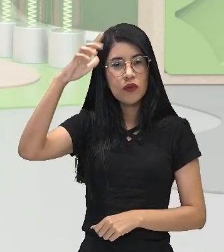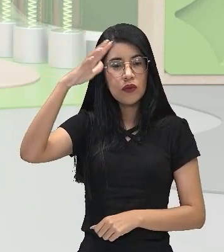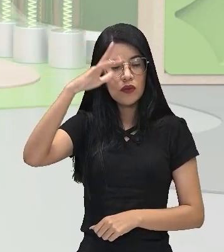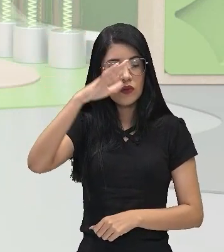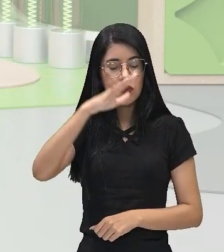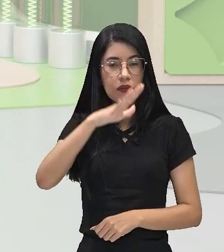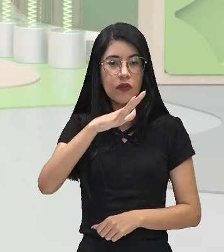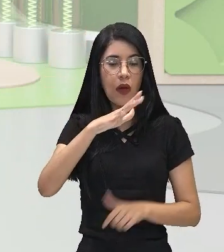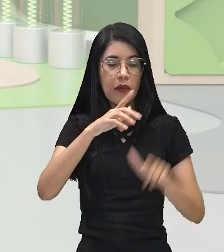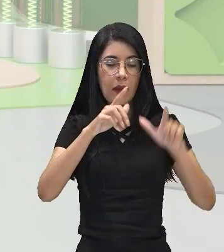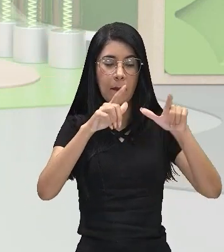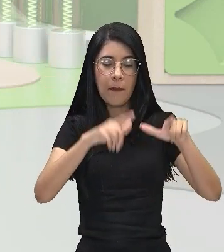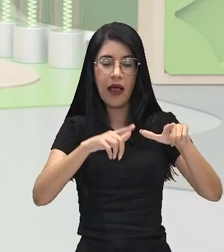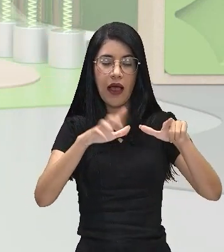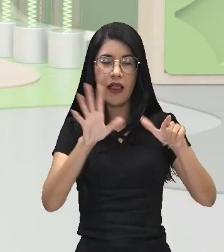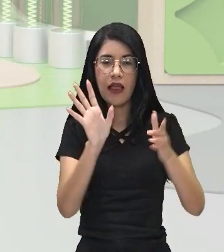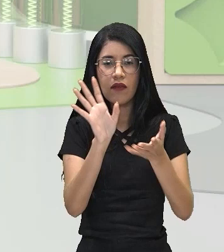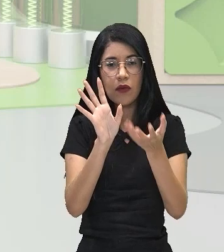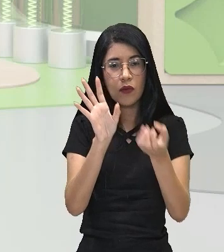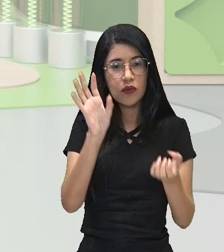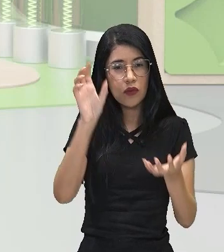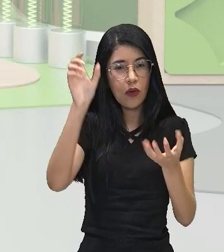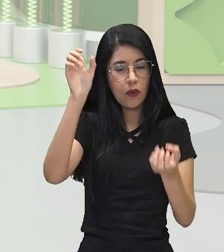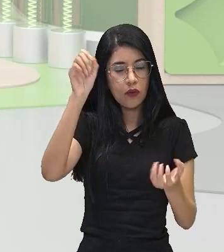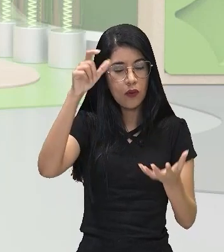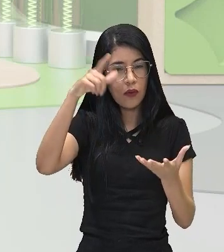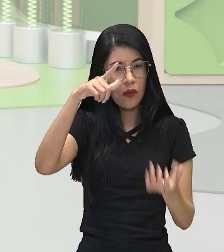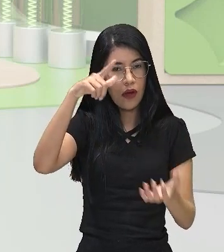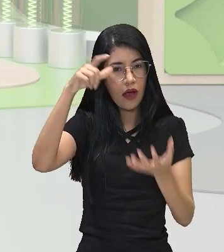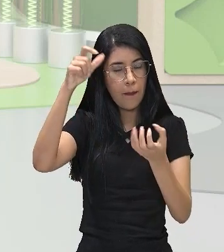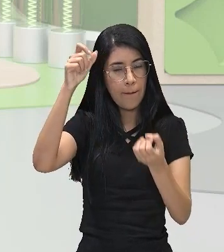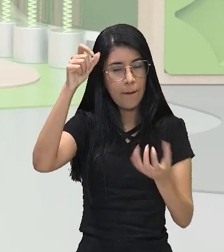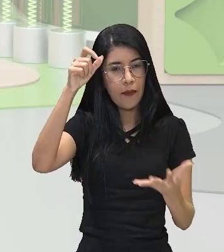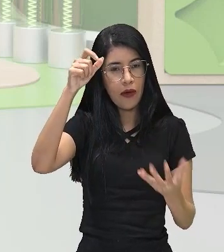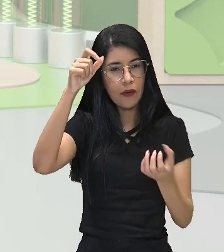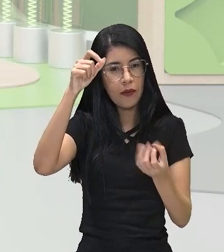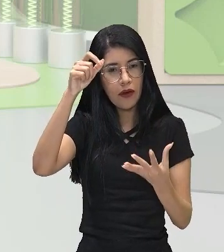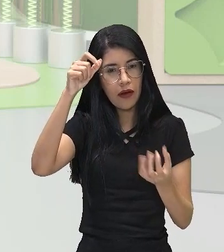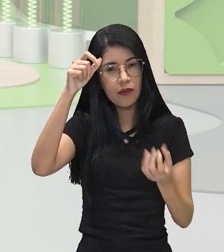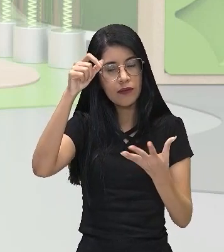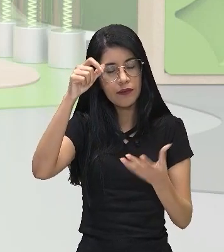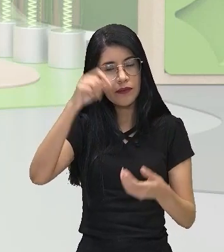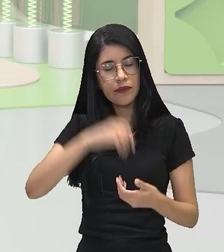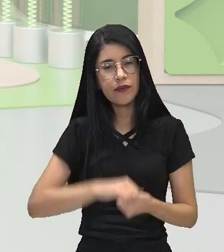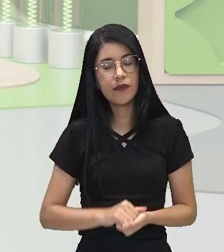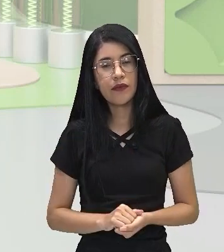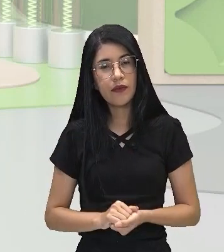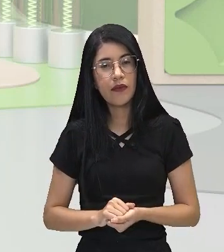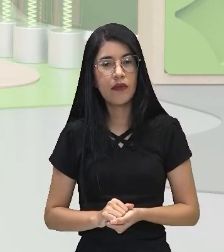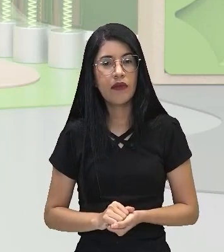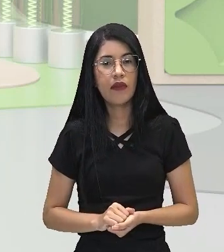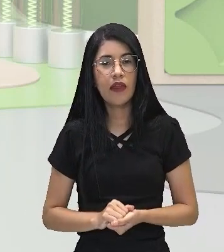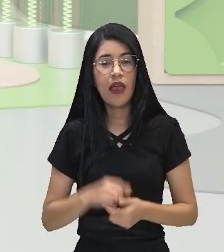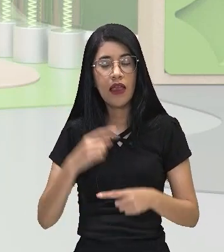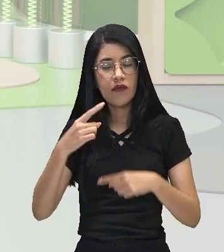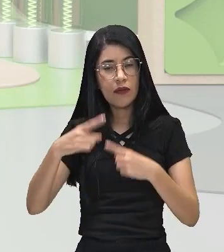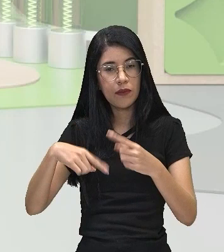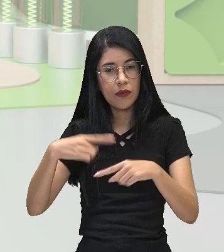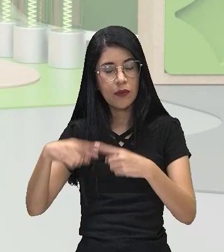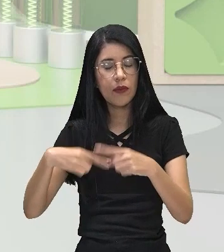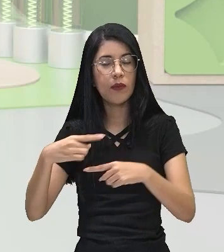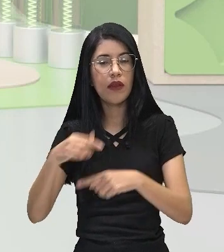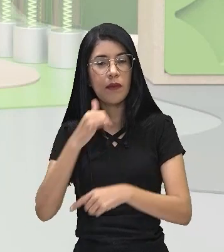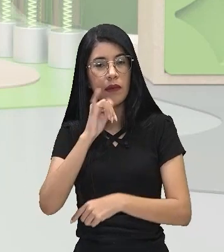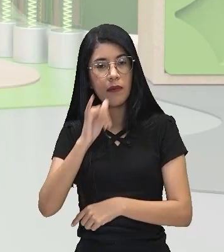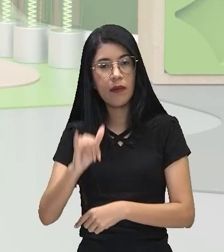Essas placas elas estão captando aí essa radiação e vão, né, transformar em energia elétrica, certo? A partir dali, essas